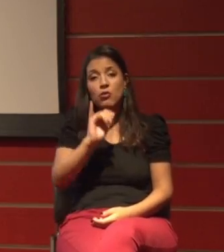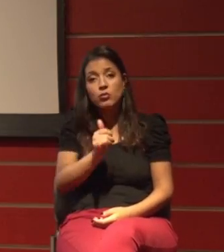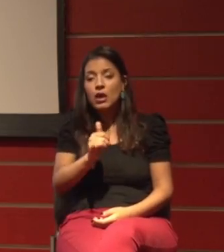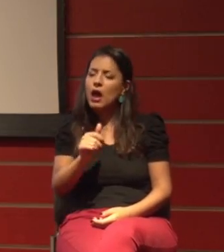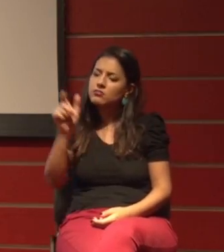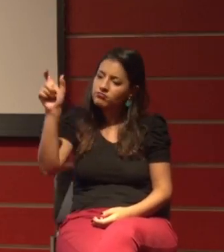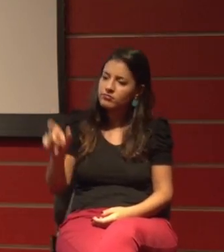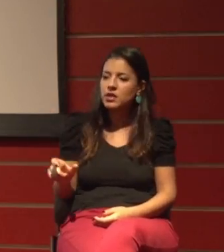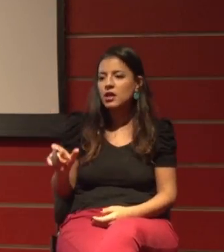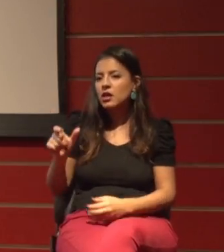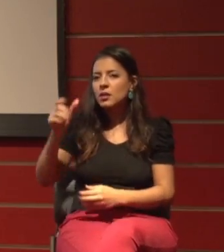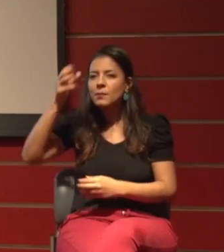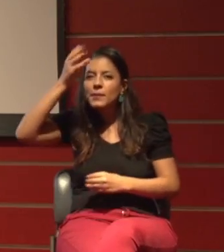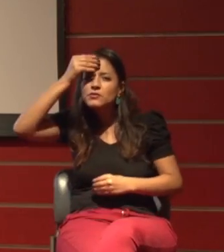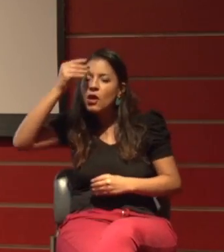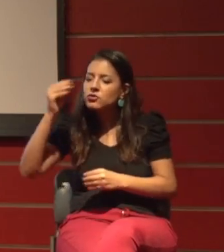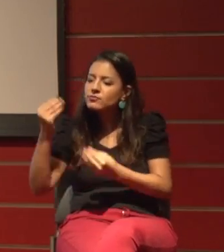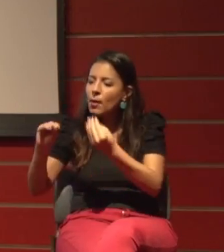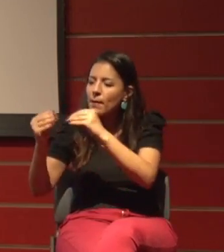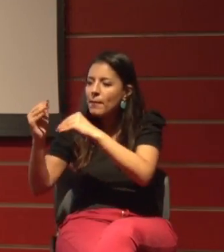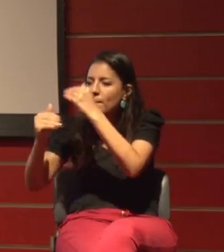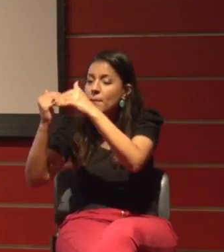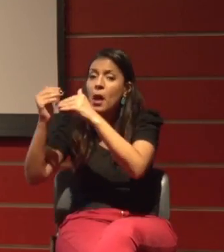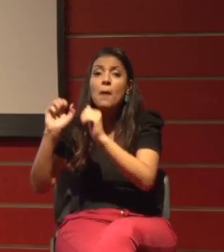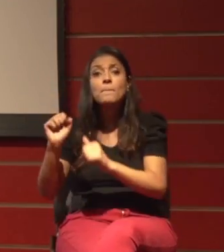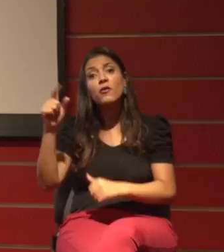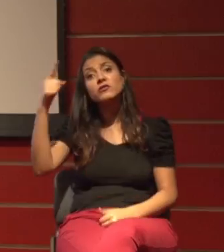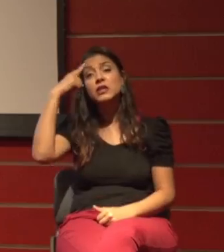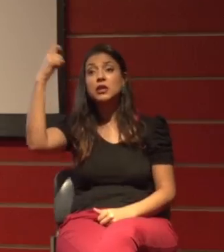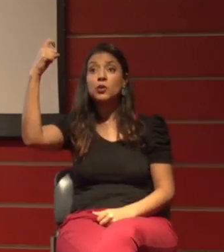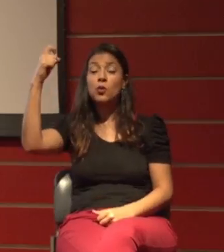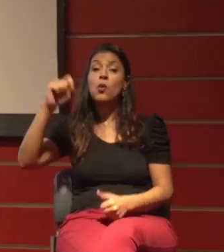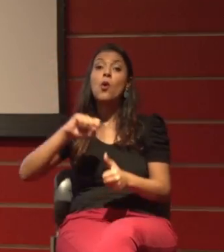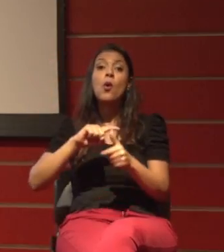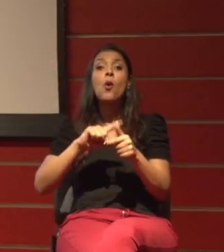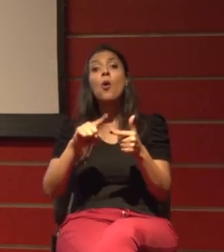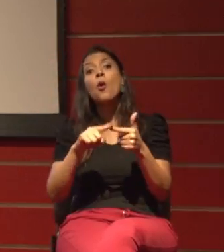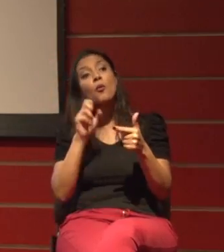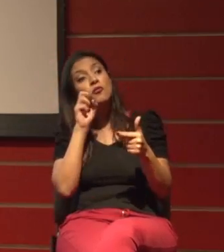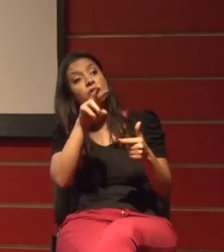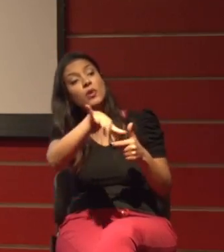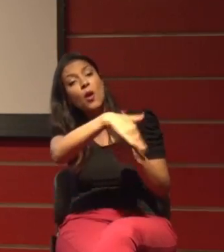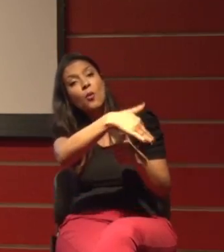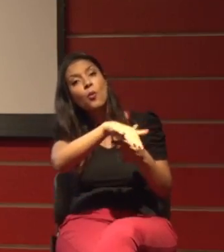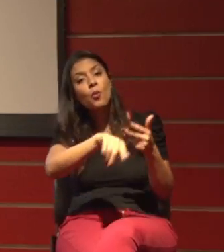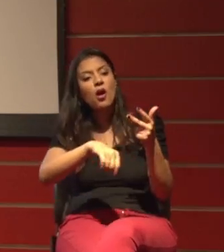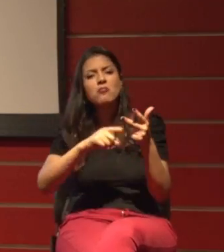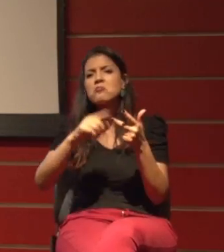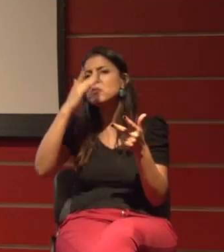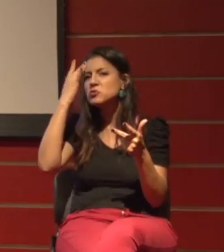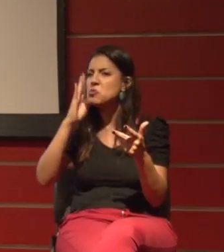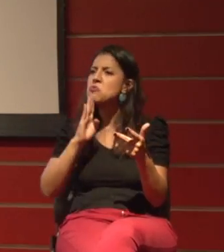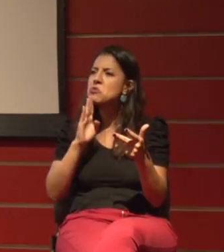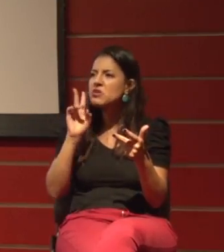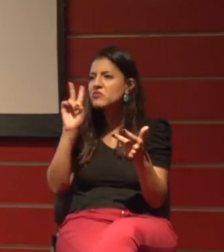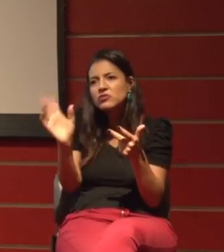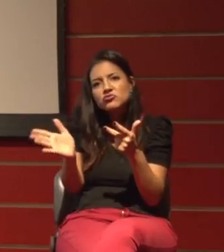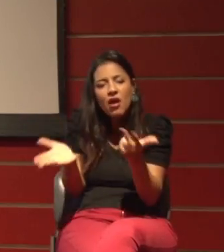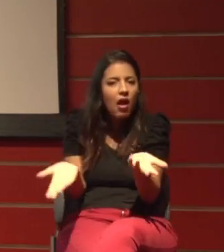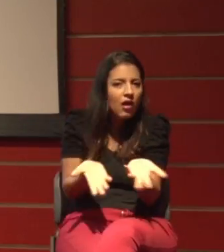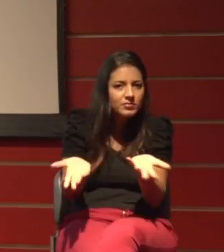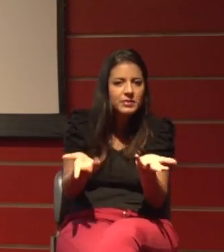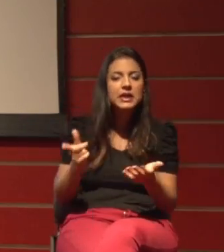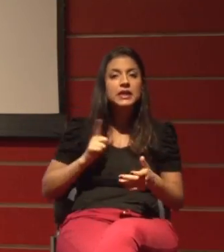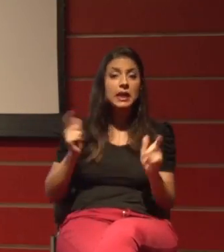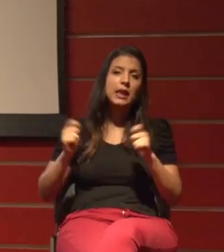personagem ou de alguém que vocês conhecem ou de alguém que se vê na rua né Existem várias maneiras de de